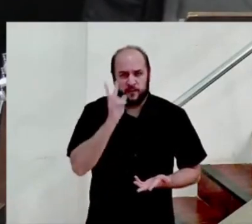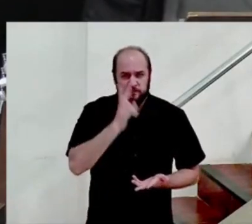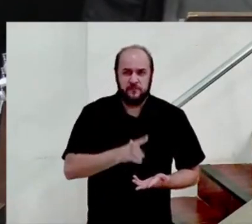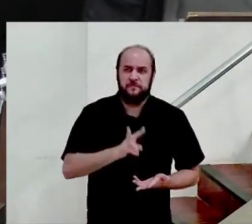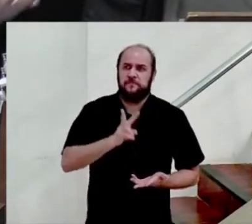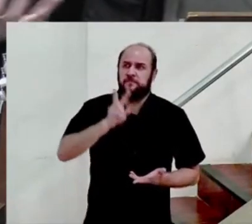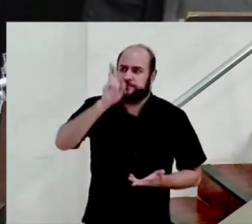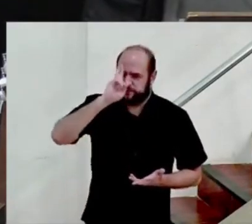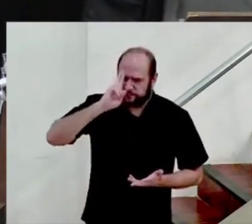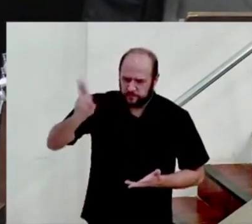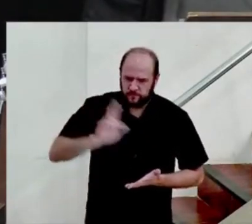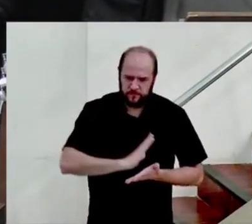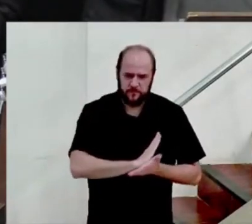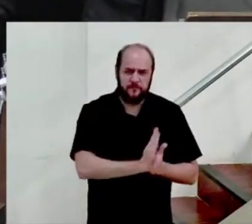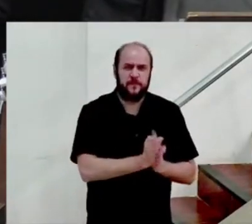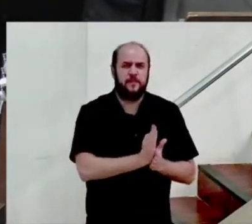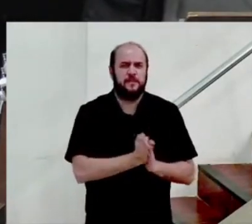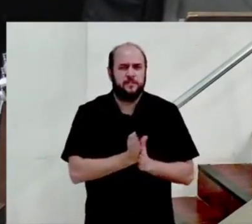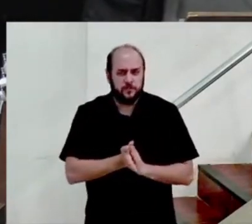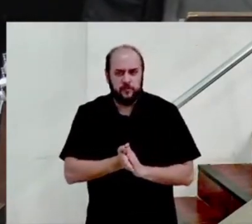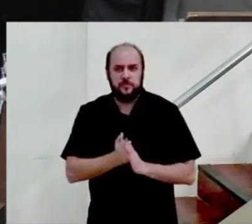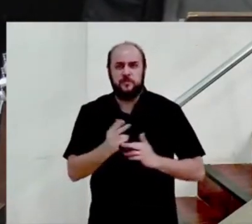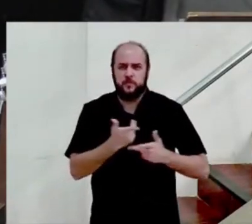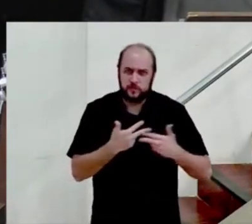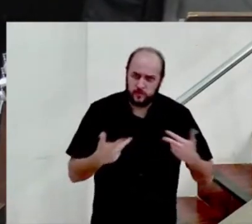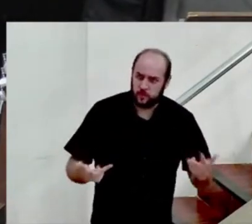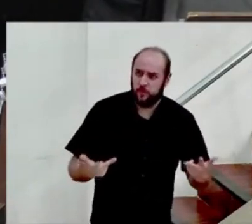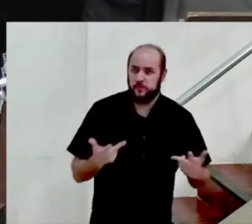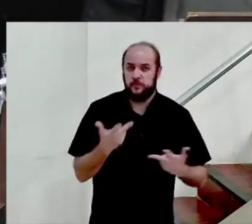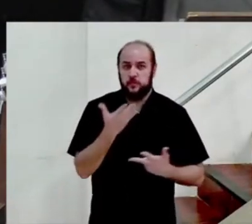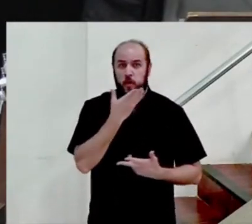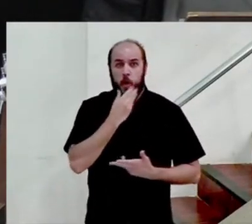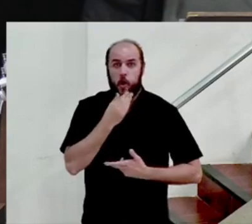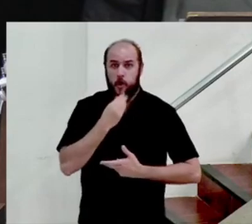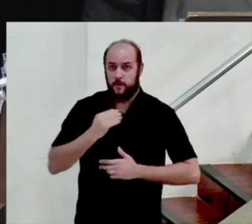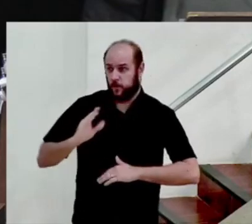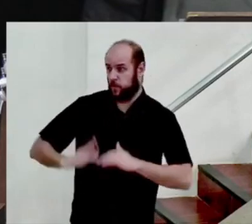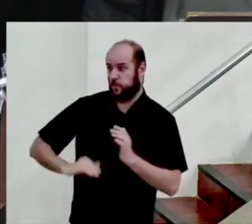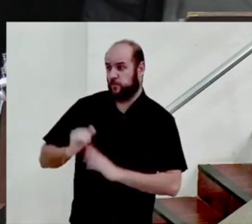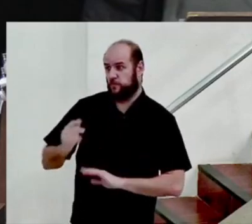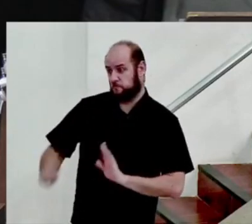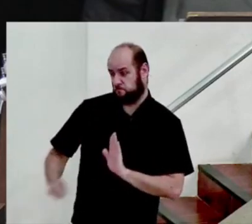aquilo que os seres humanos construíram à sua própria imagem.